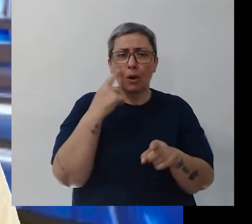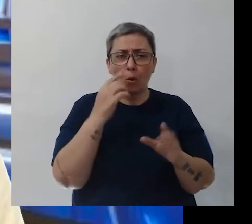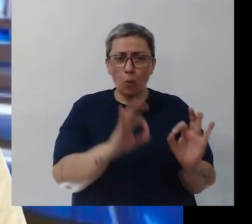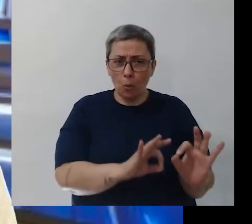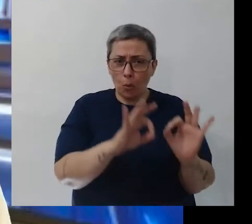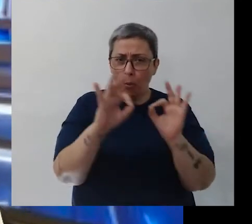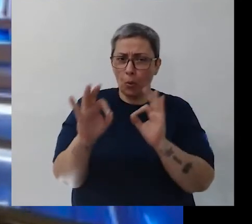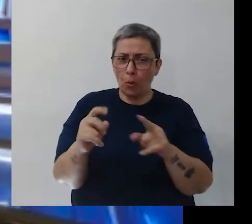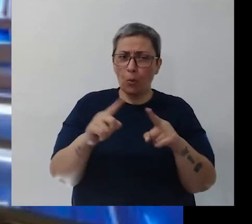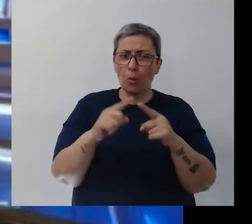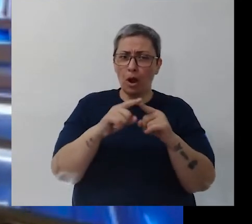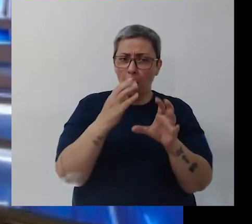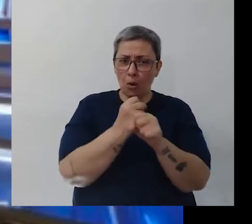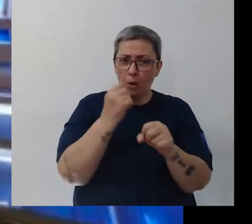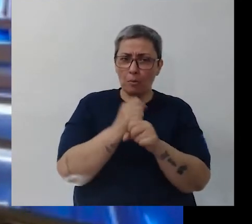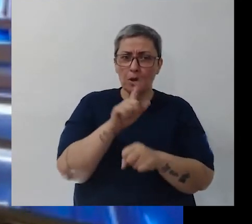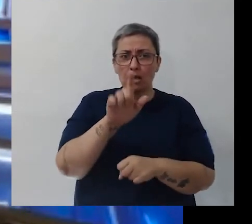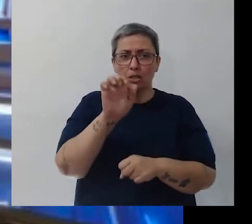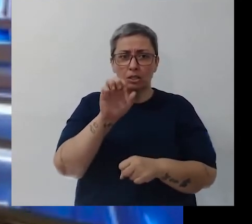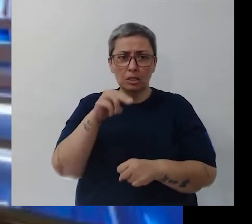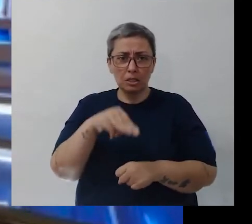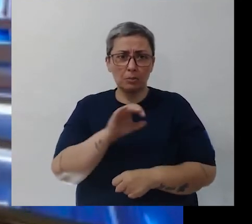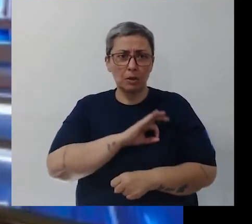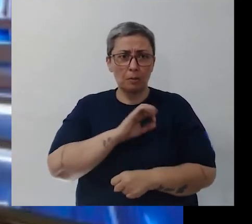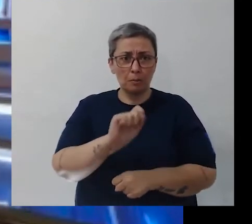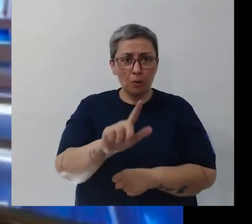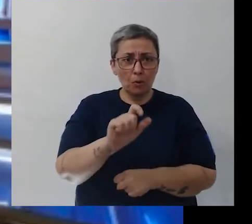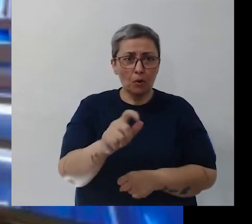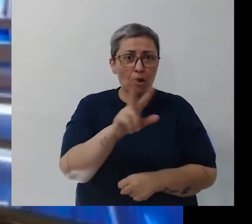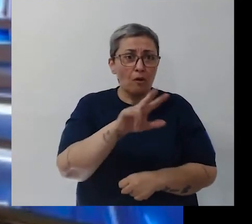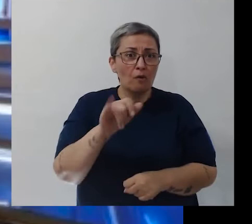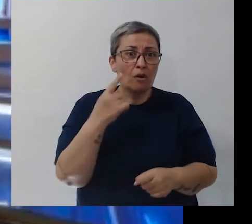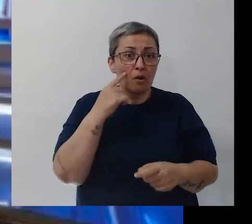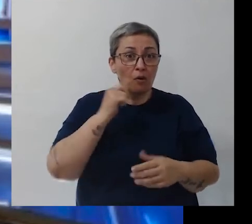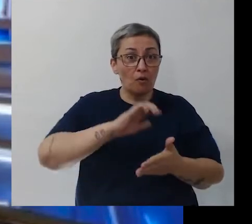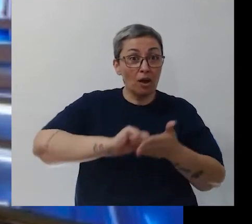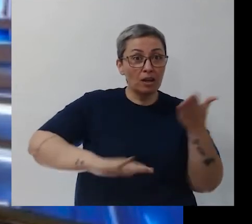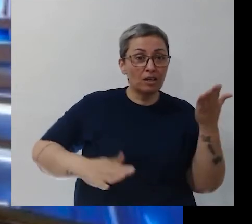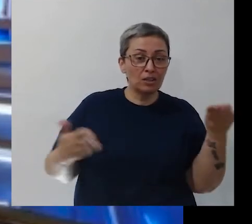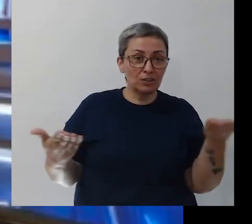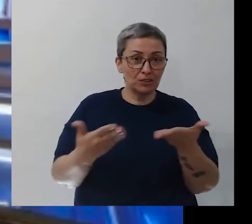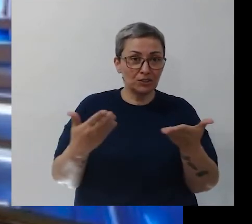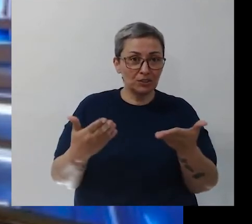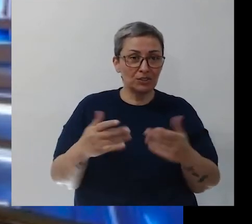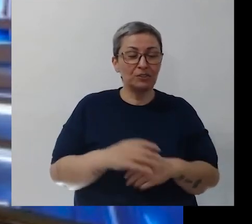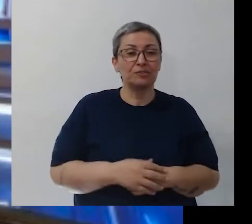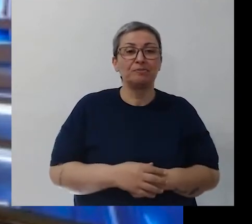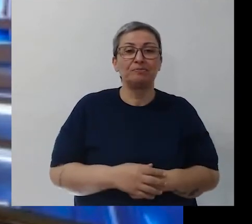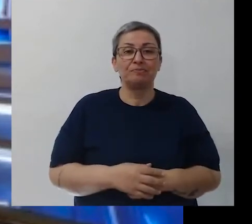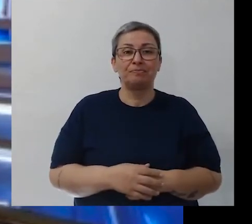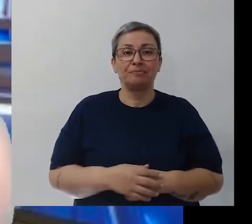uma delas aí com esses dados da GCM, vamos à nossa atividade do